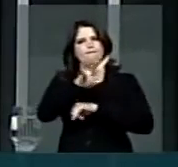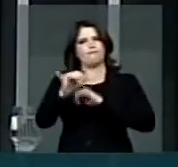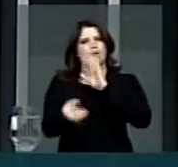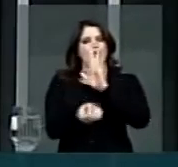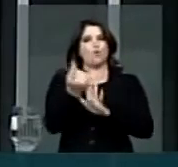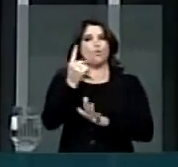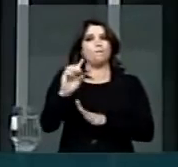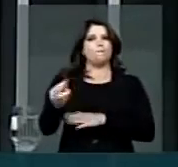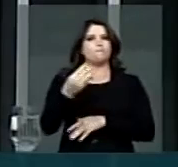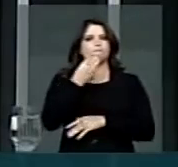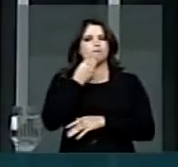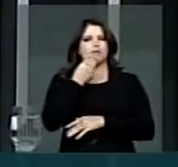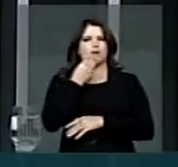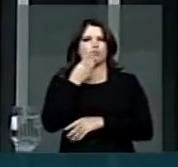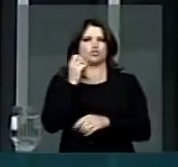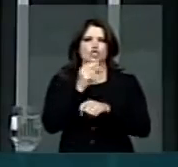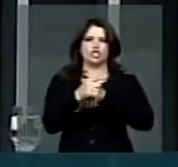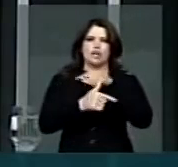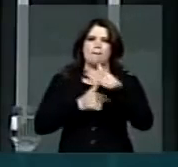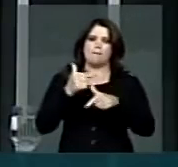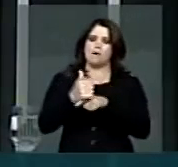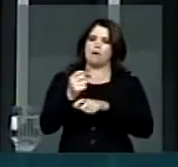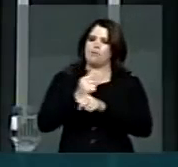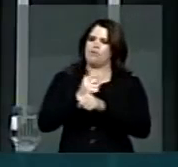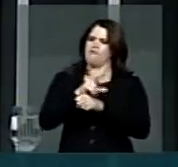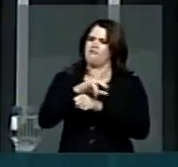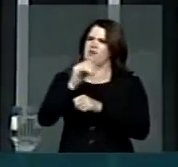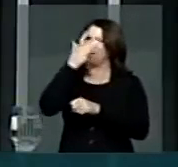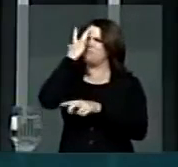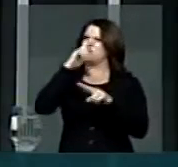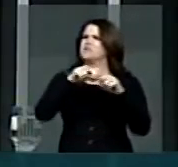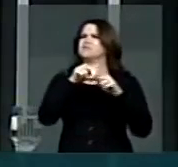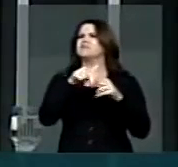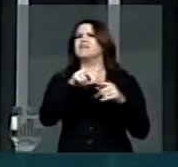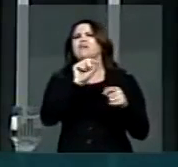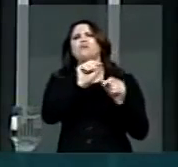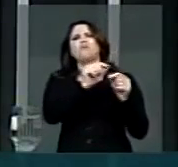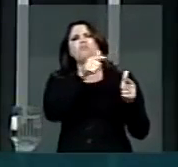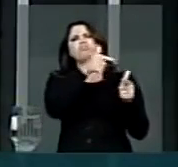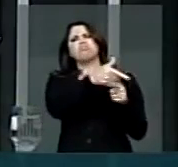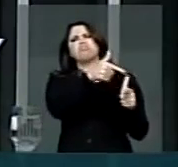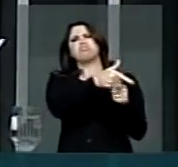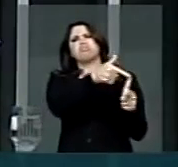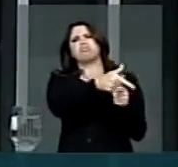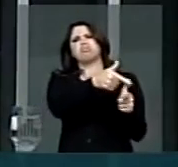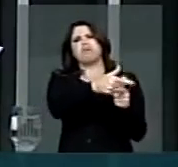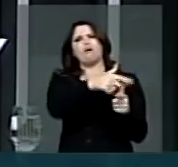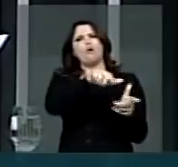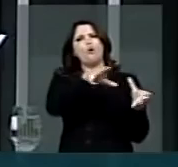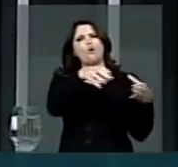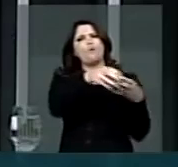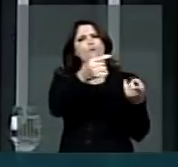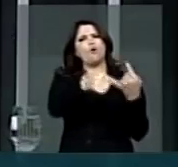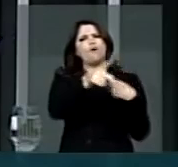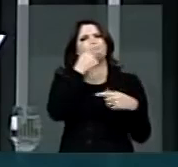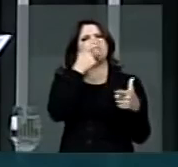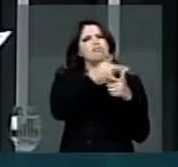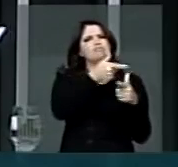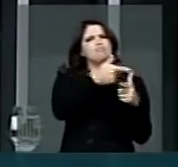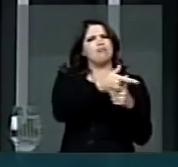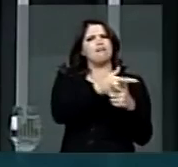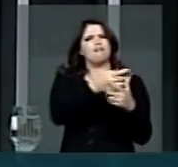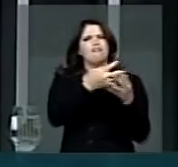milhão de empregos por ano, era motivo de ataques da oposição, com